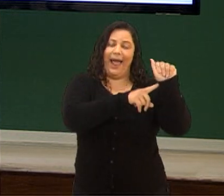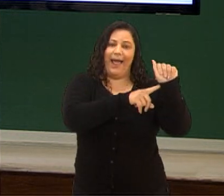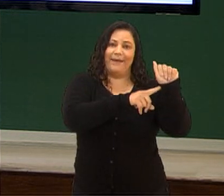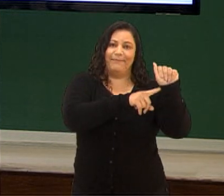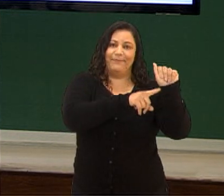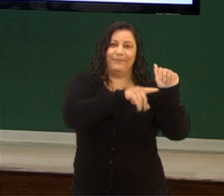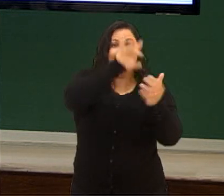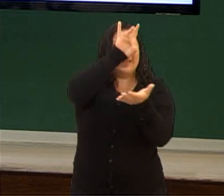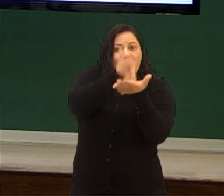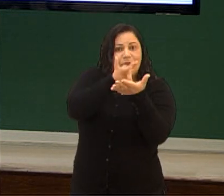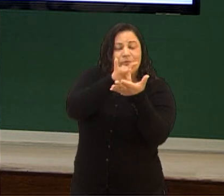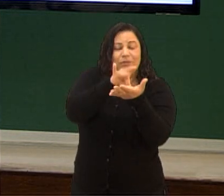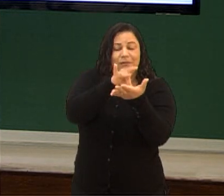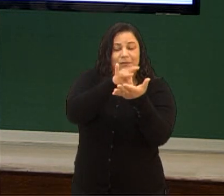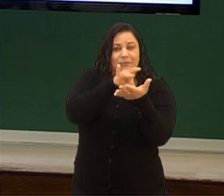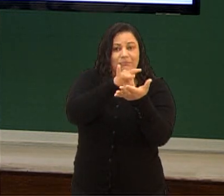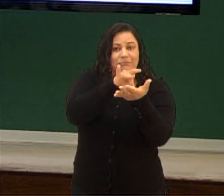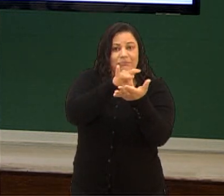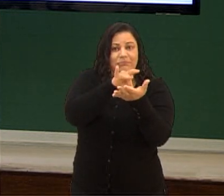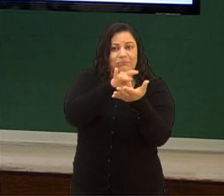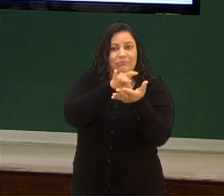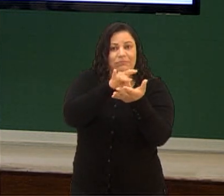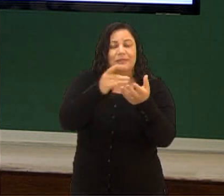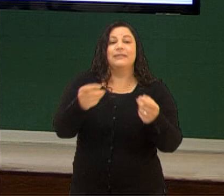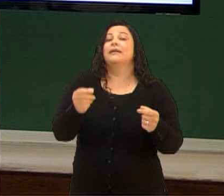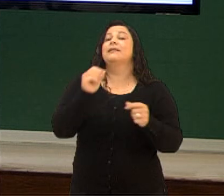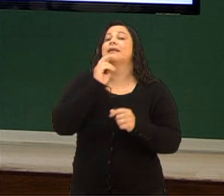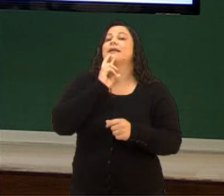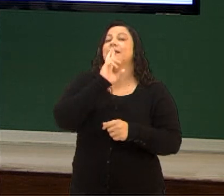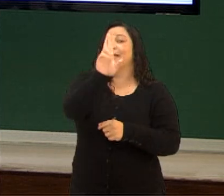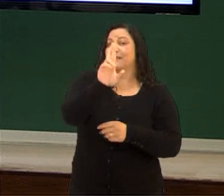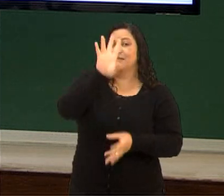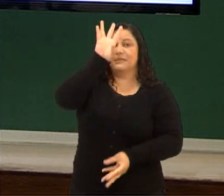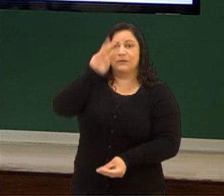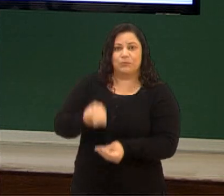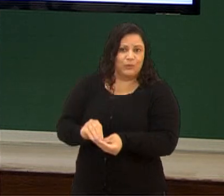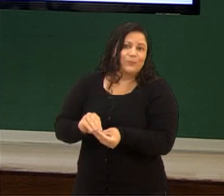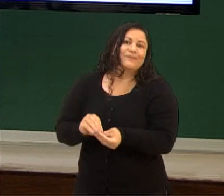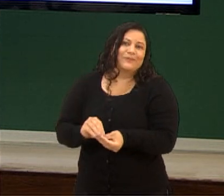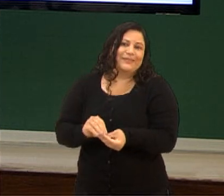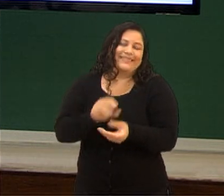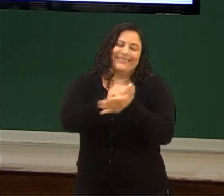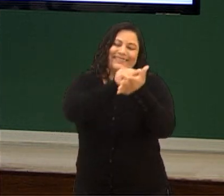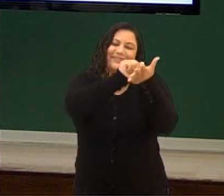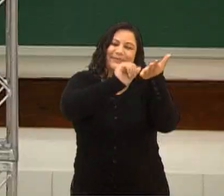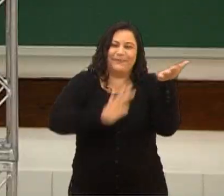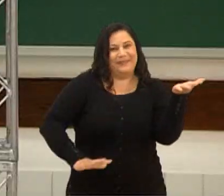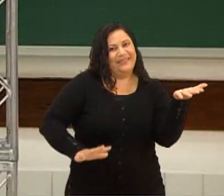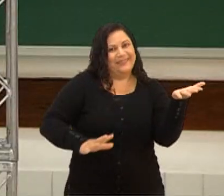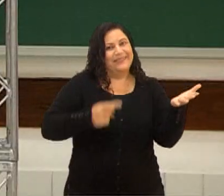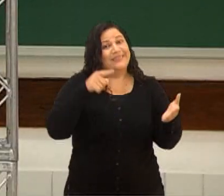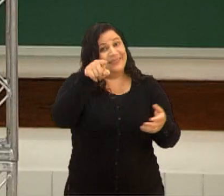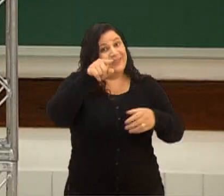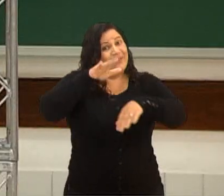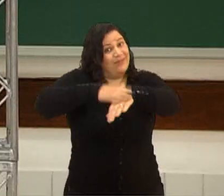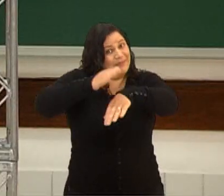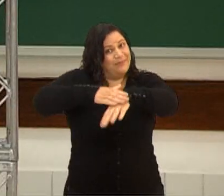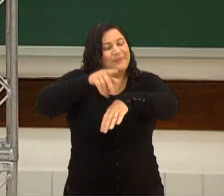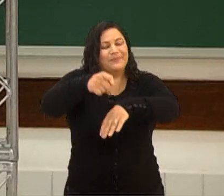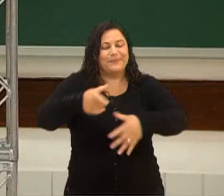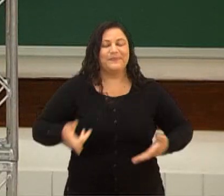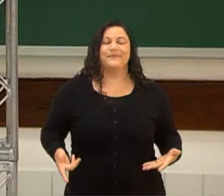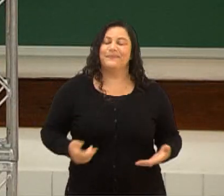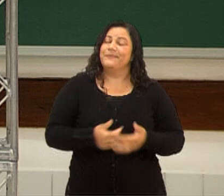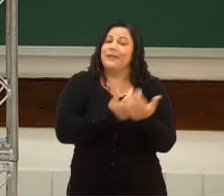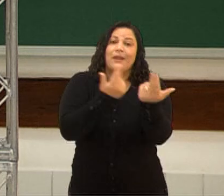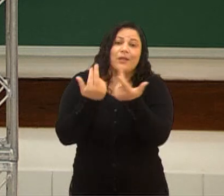matriz original, tá certo? Isso se resume a um exercíciozinho. Beleza? O que você vai fazer? A mesma